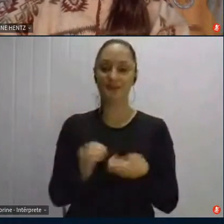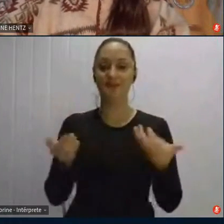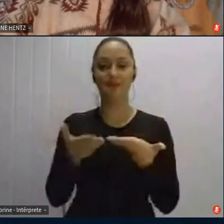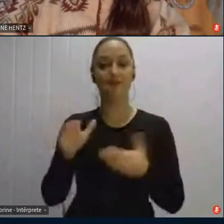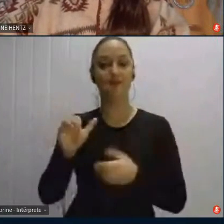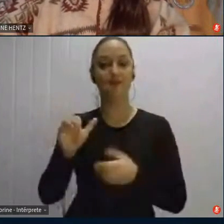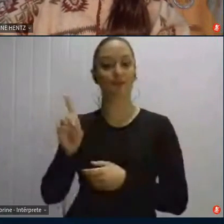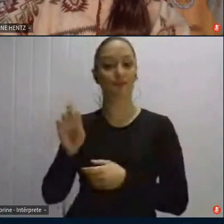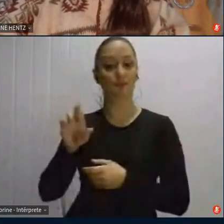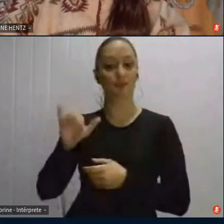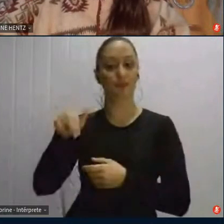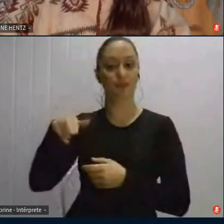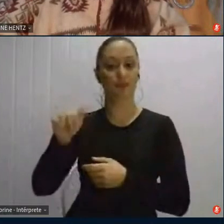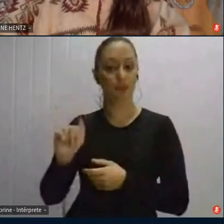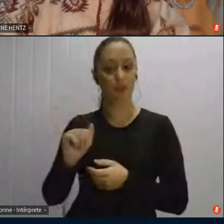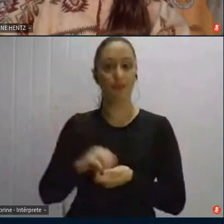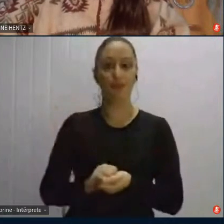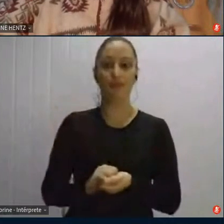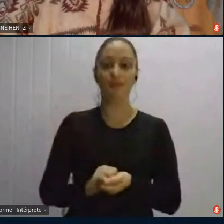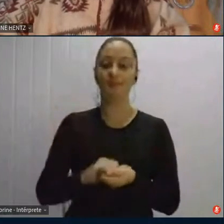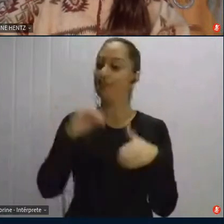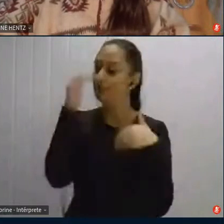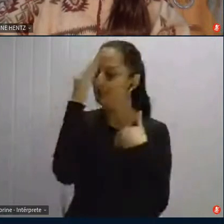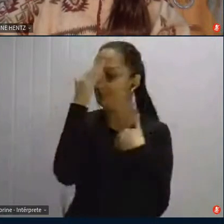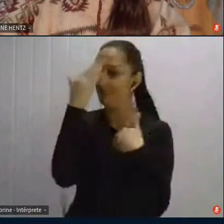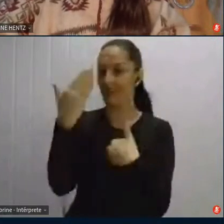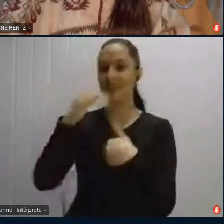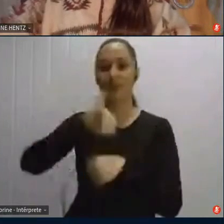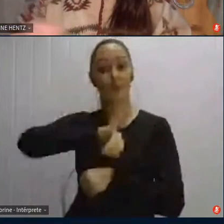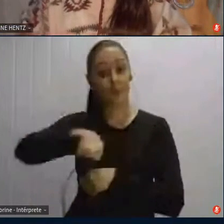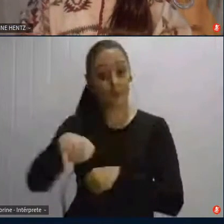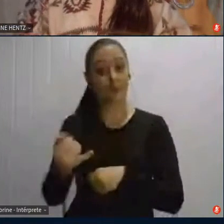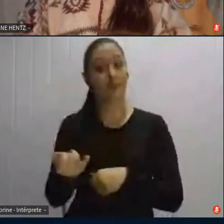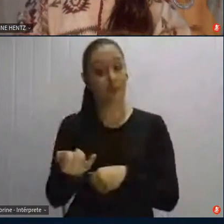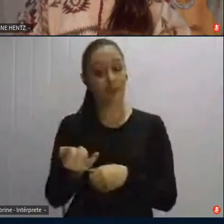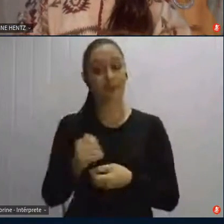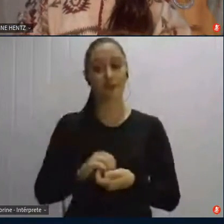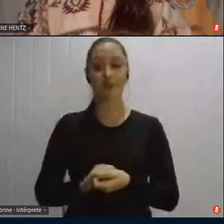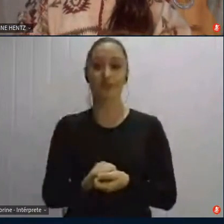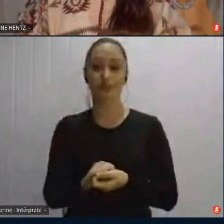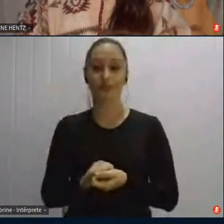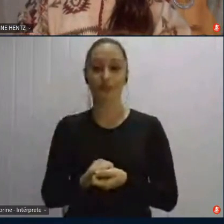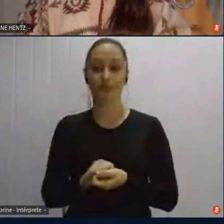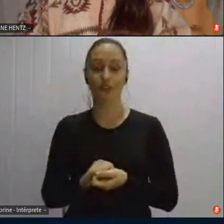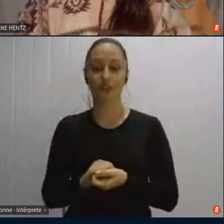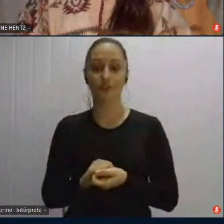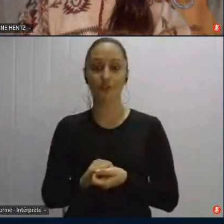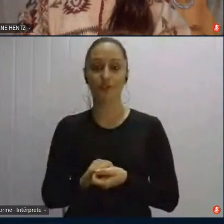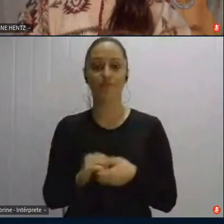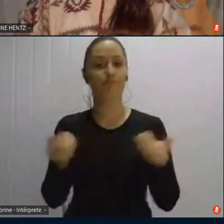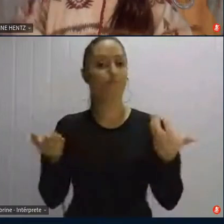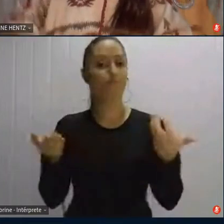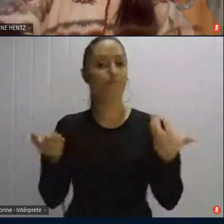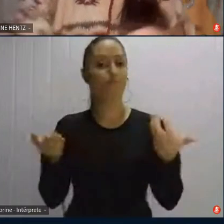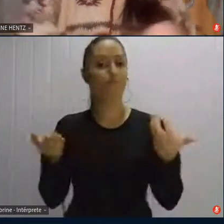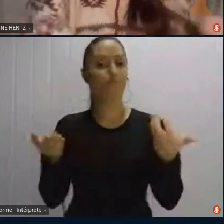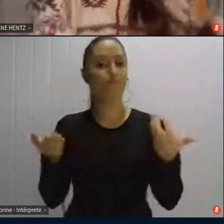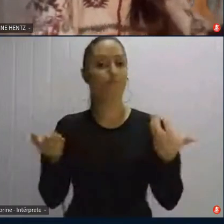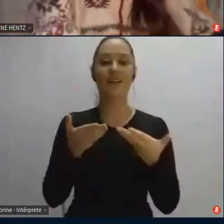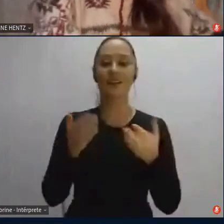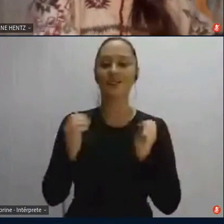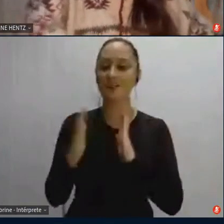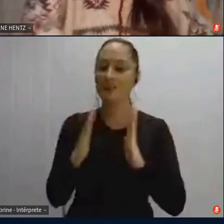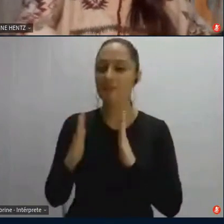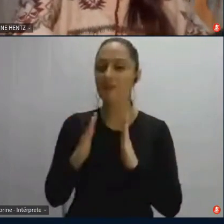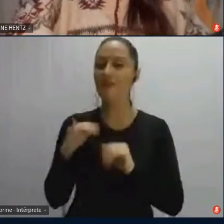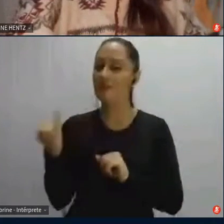Também quero agradecer pela oportunidade e acho que é um momento muito rico de formação, de